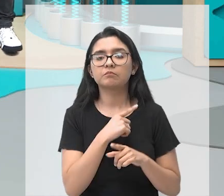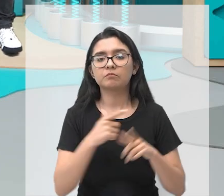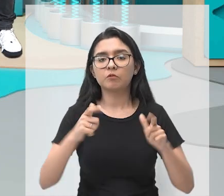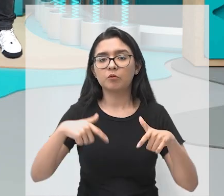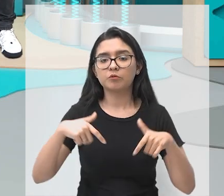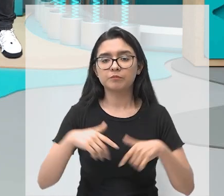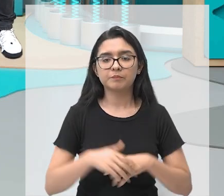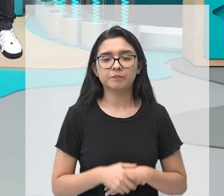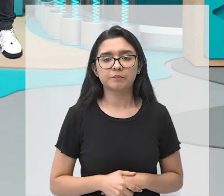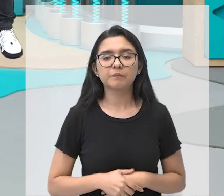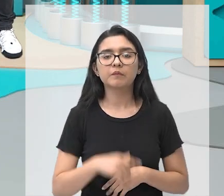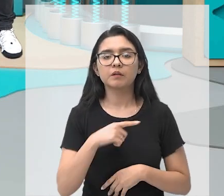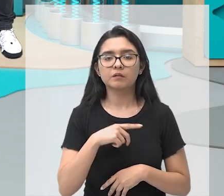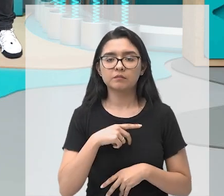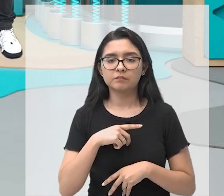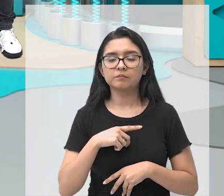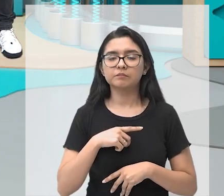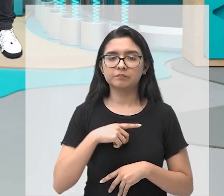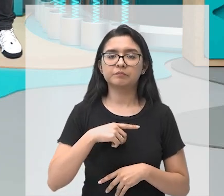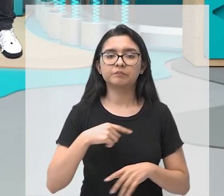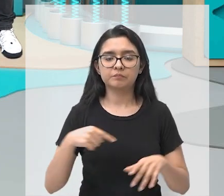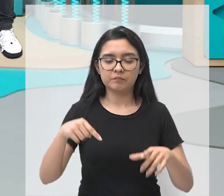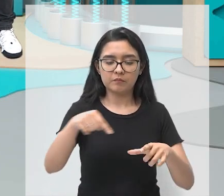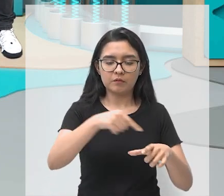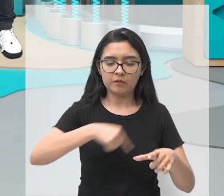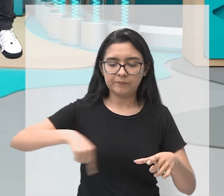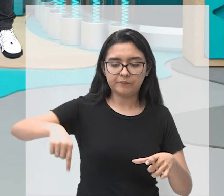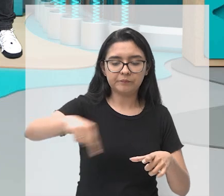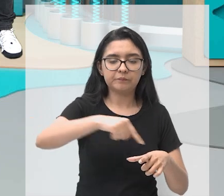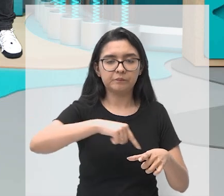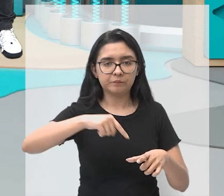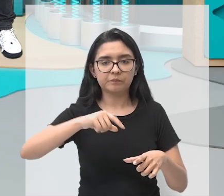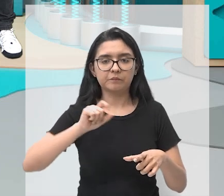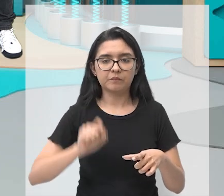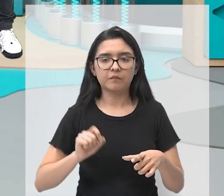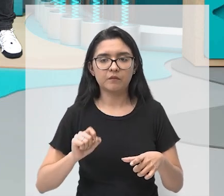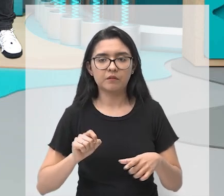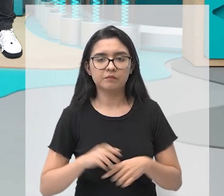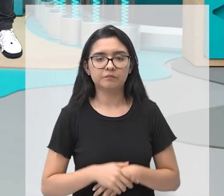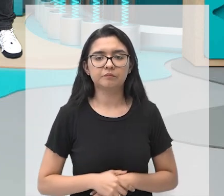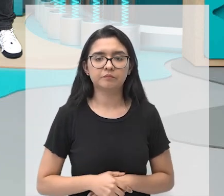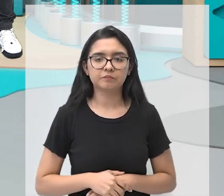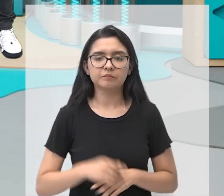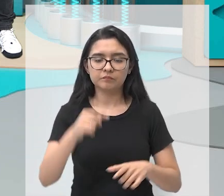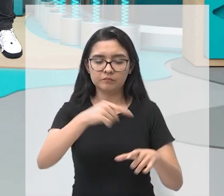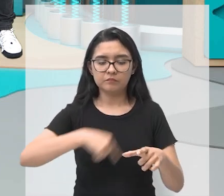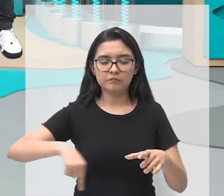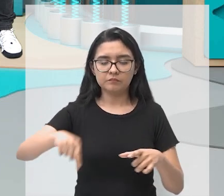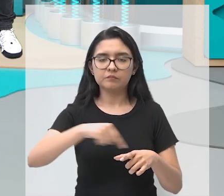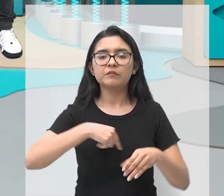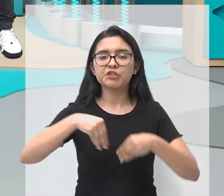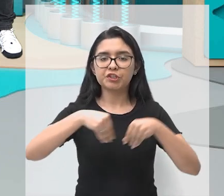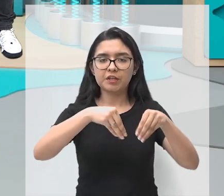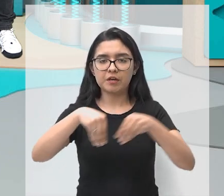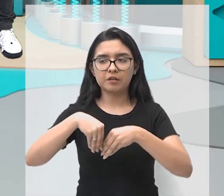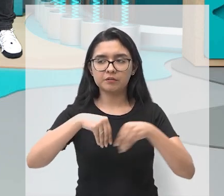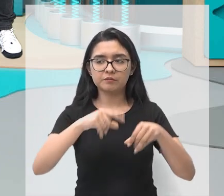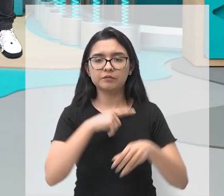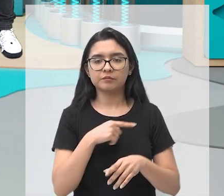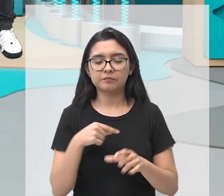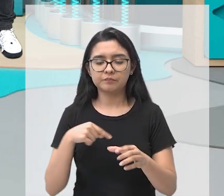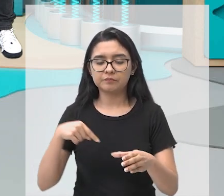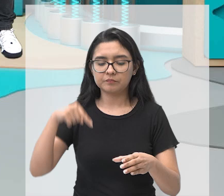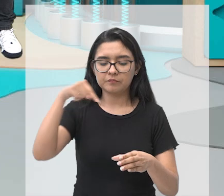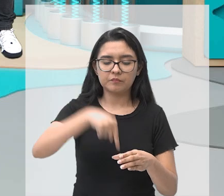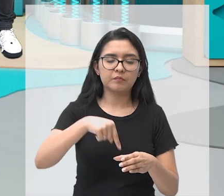de uma roda riscada no chão, preferencialmente num terreno de terra batida, tendo ao centro